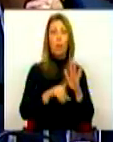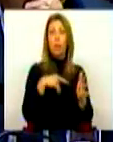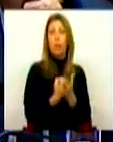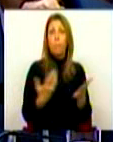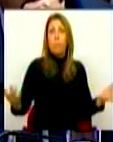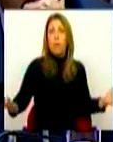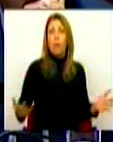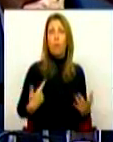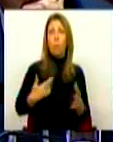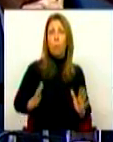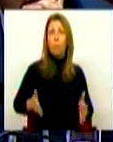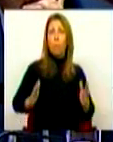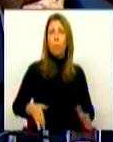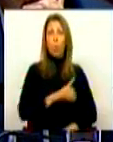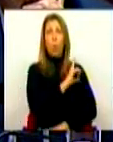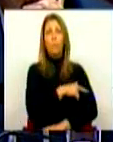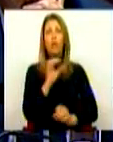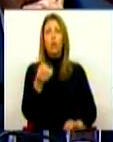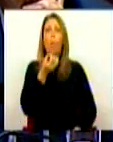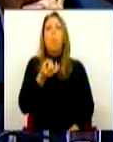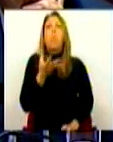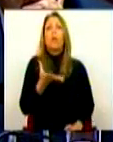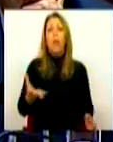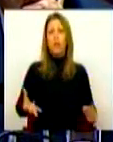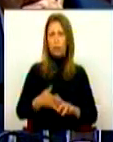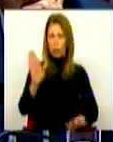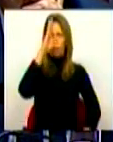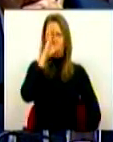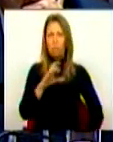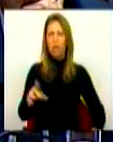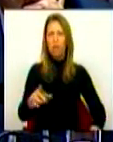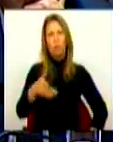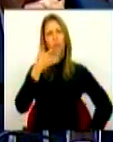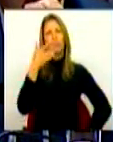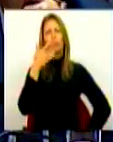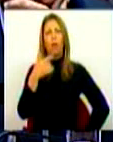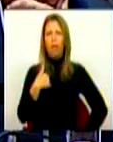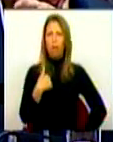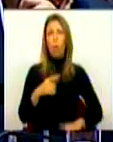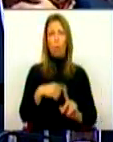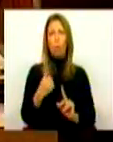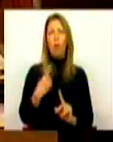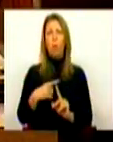não tem que depender da competência nem da vontade do Primeiro-Ministro. É absurdo eu ter que fazer todos os anos, como